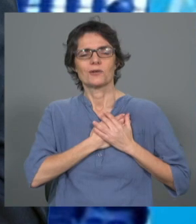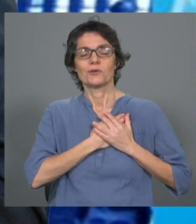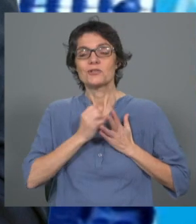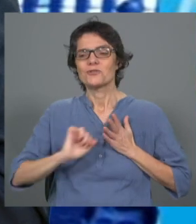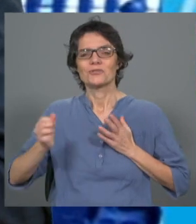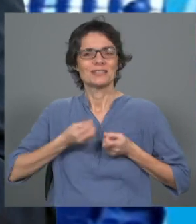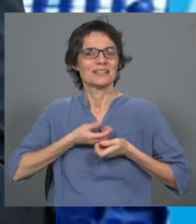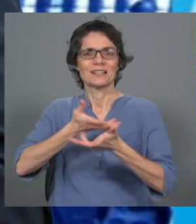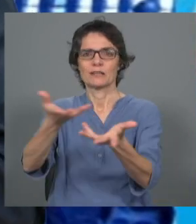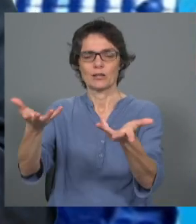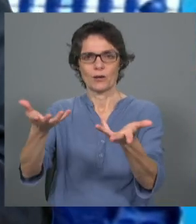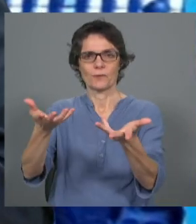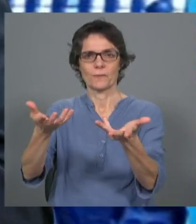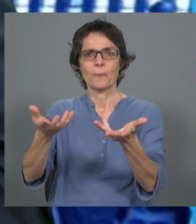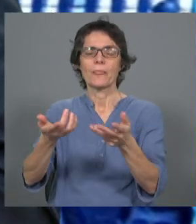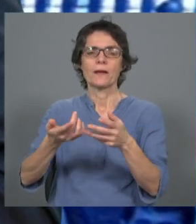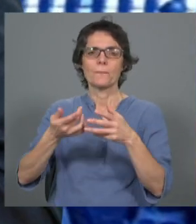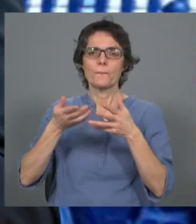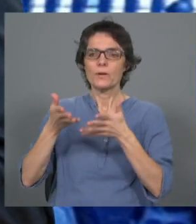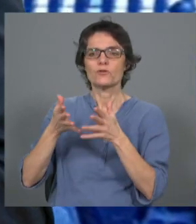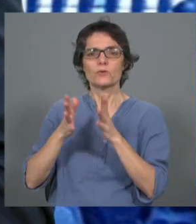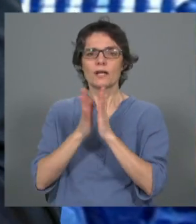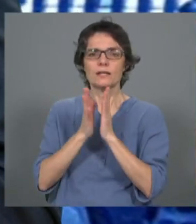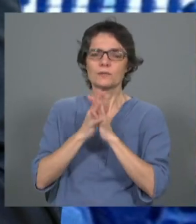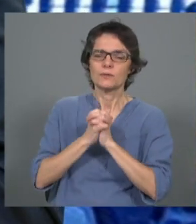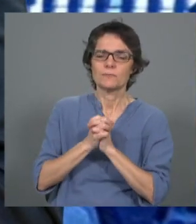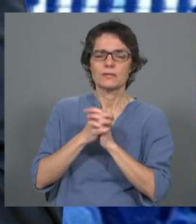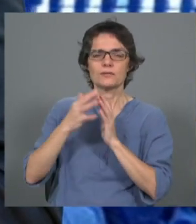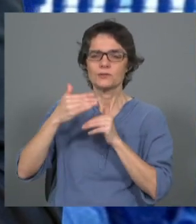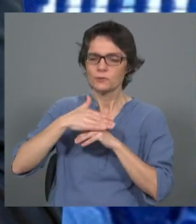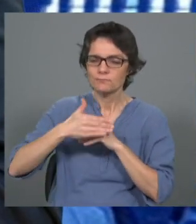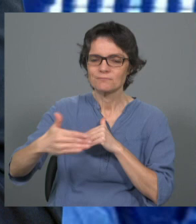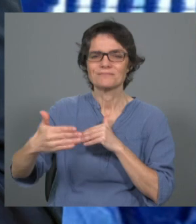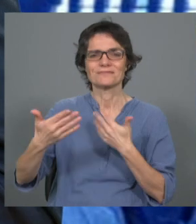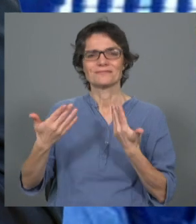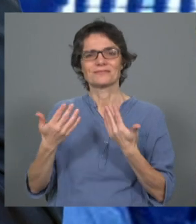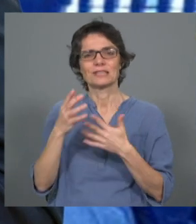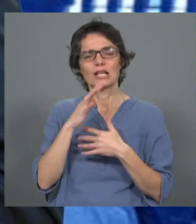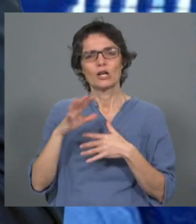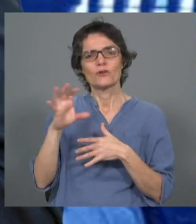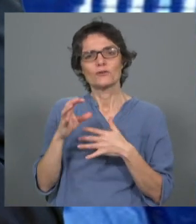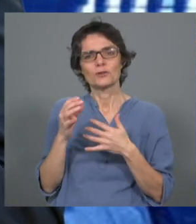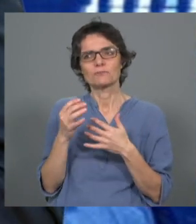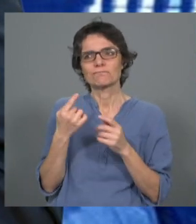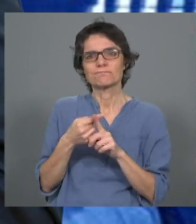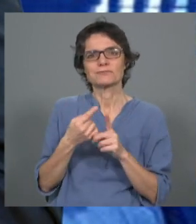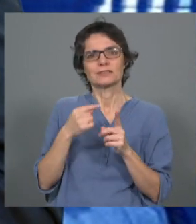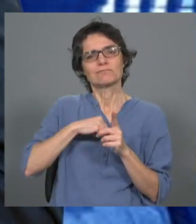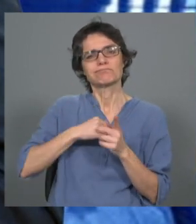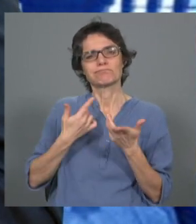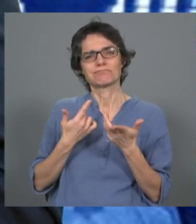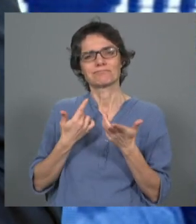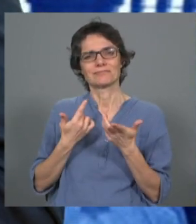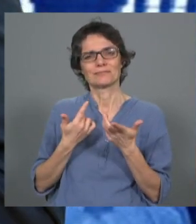celebração decorra, e repito a palavra, com toda a serenidade, para uma maior